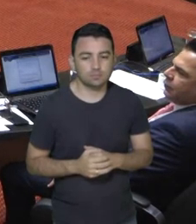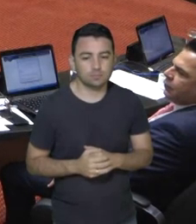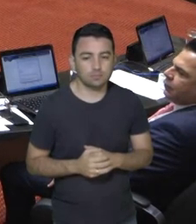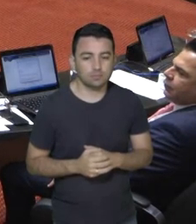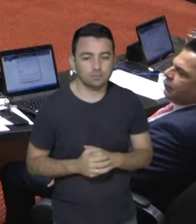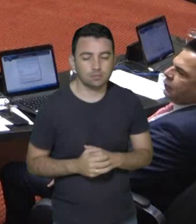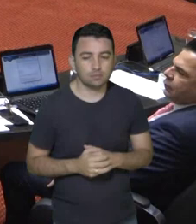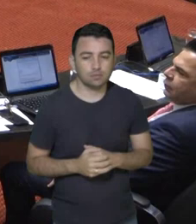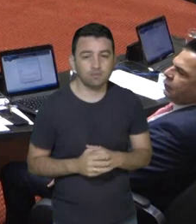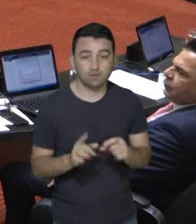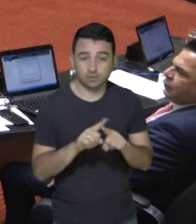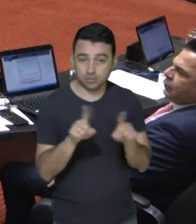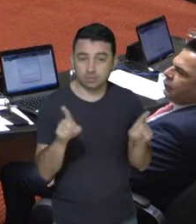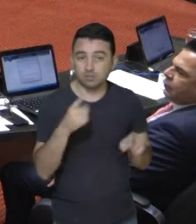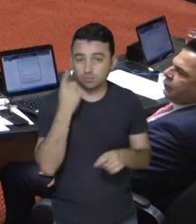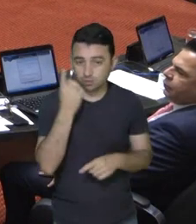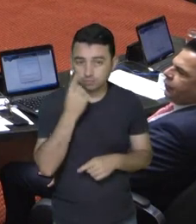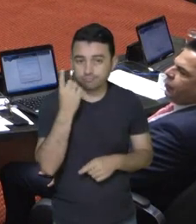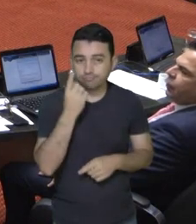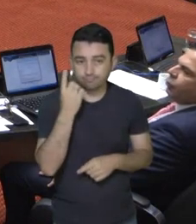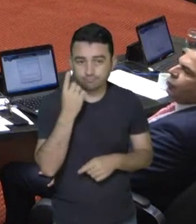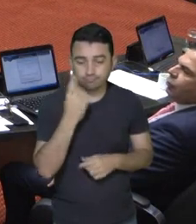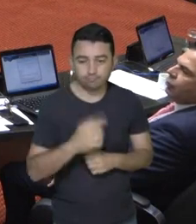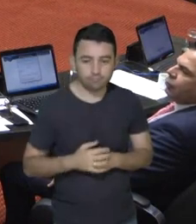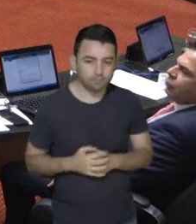Senhores deputados.